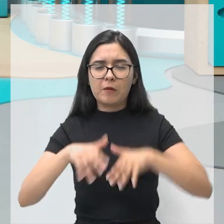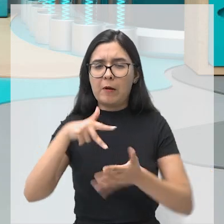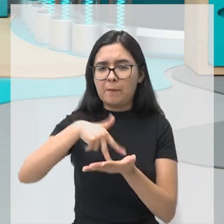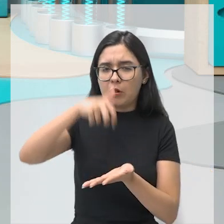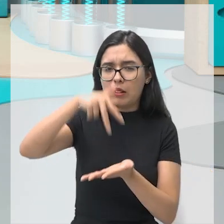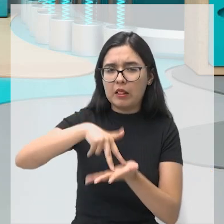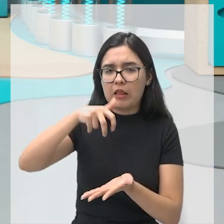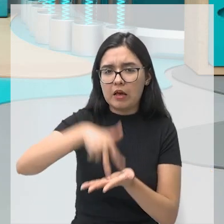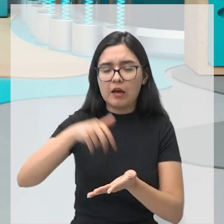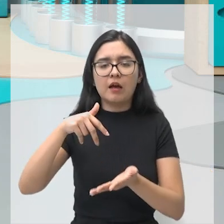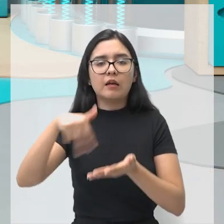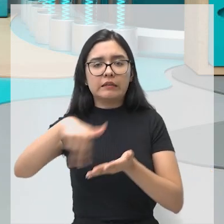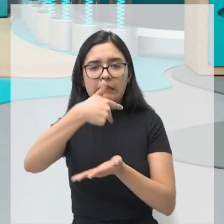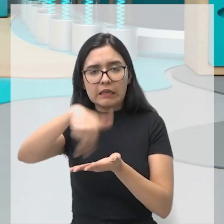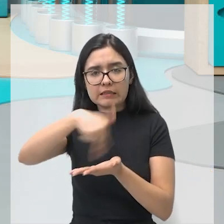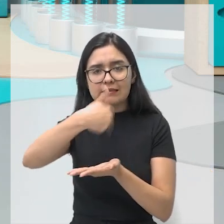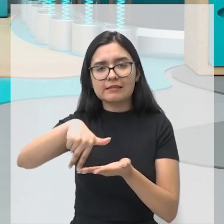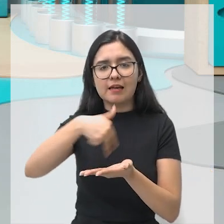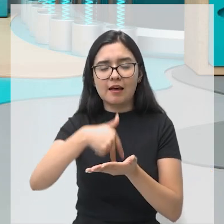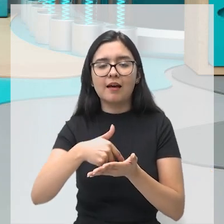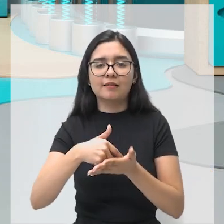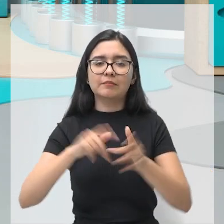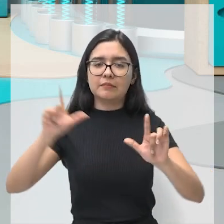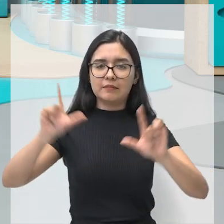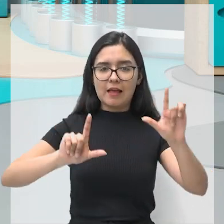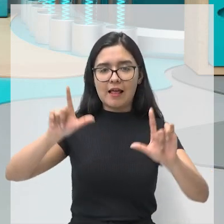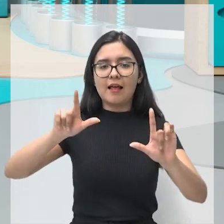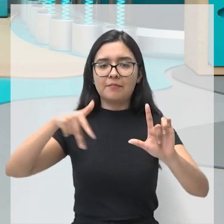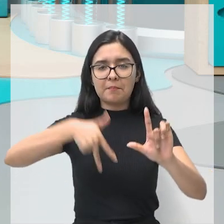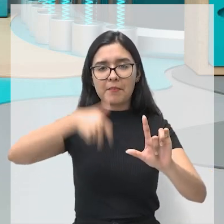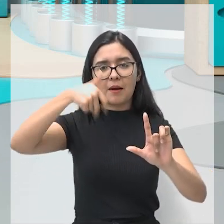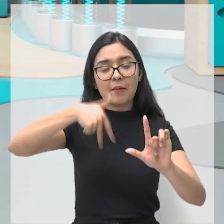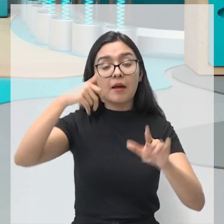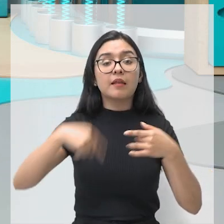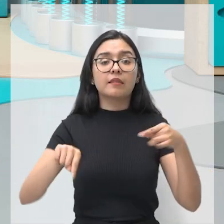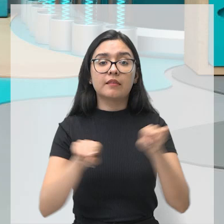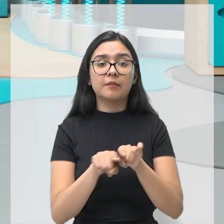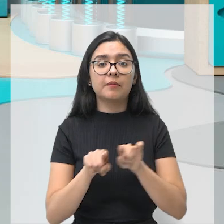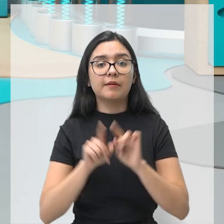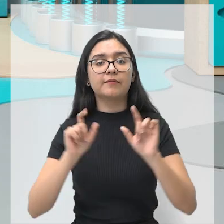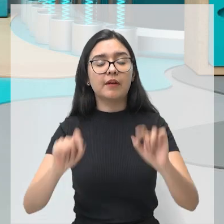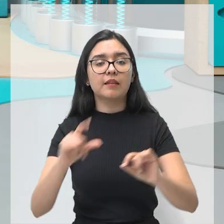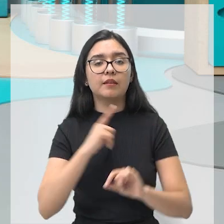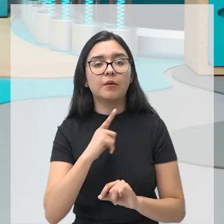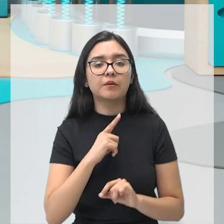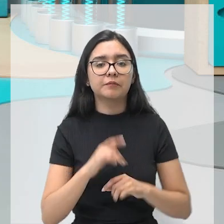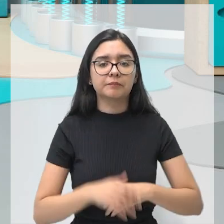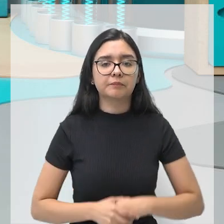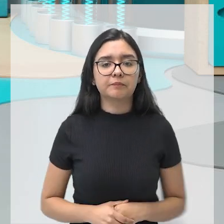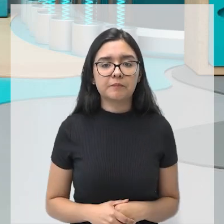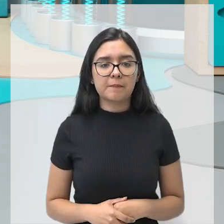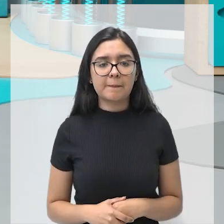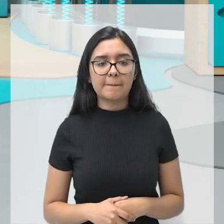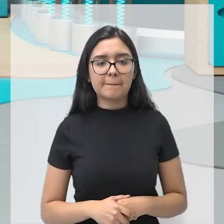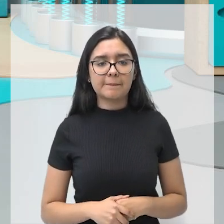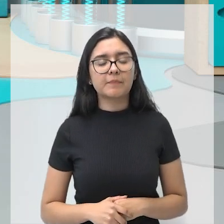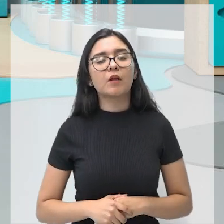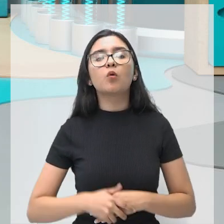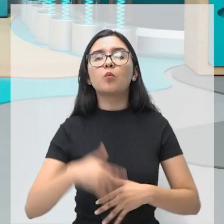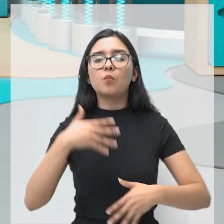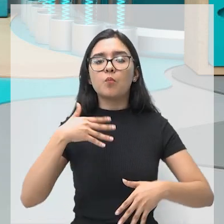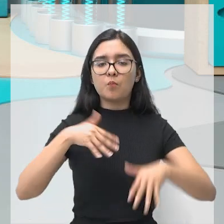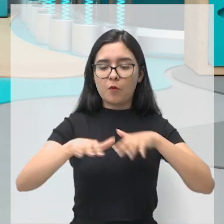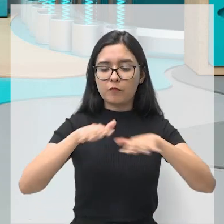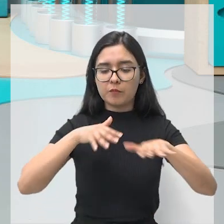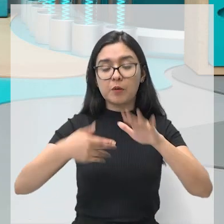pular, saltar, dançar na frente do jogo, mas também vai ter um aumento no repertório de